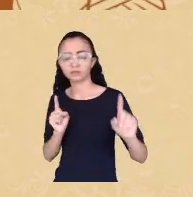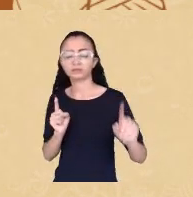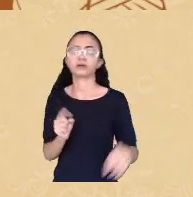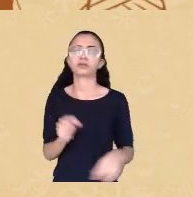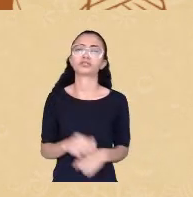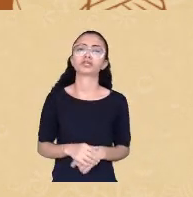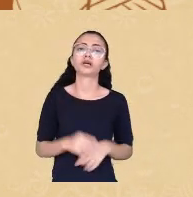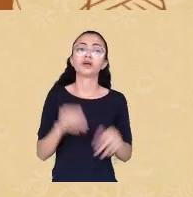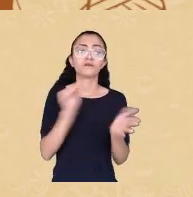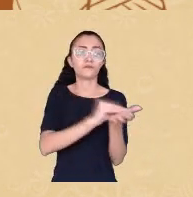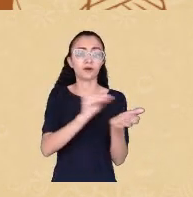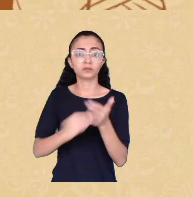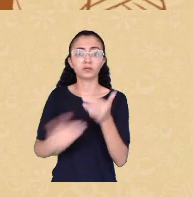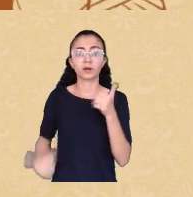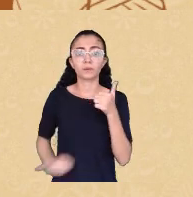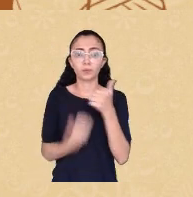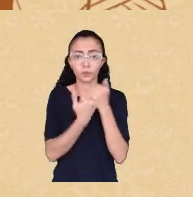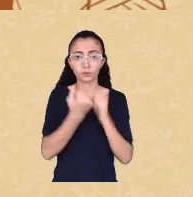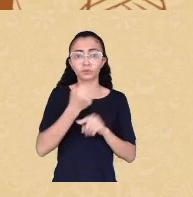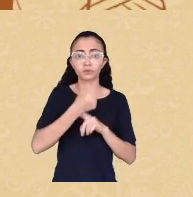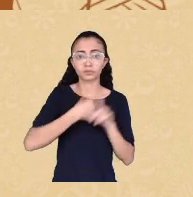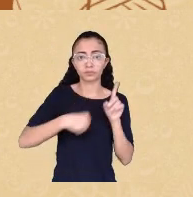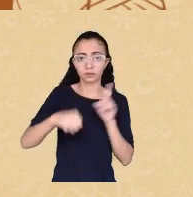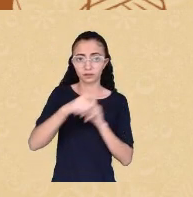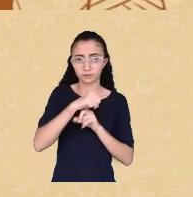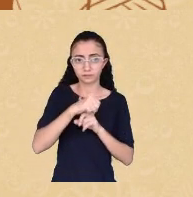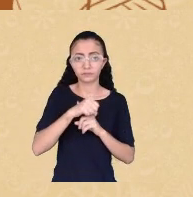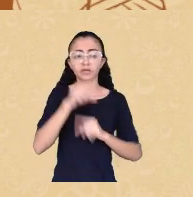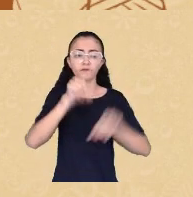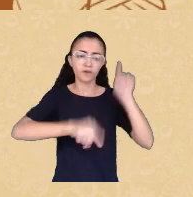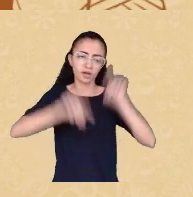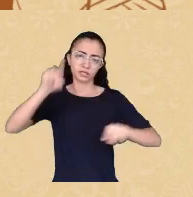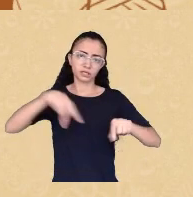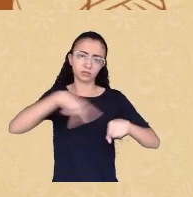social, tá? Que varia também de país para país.